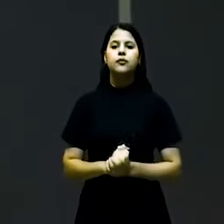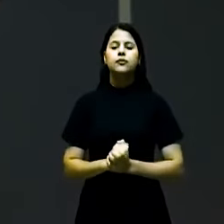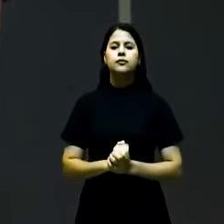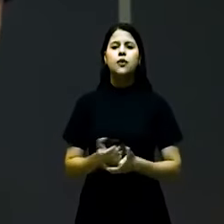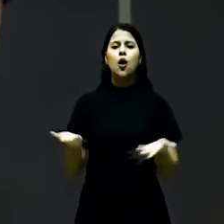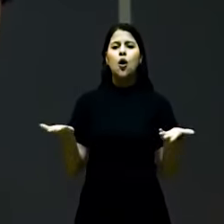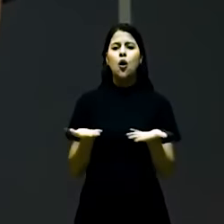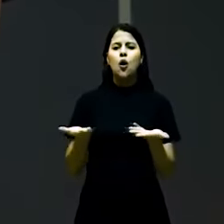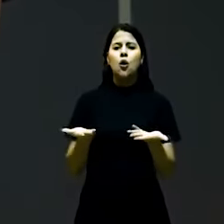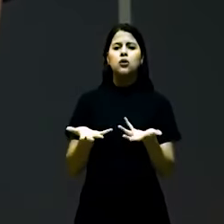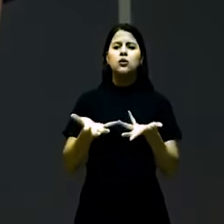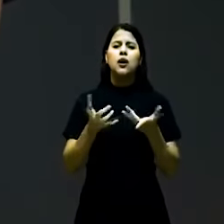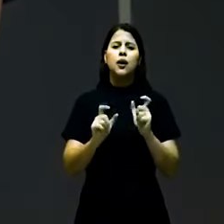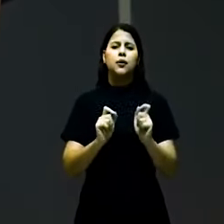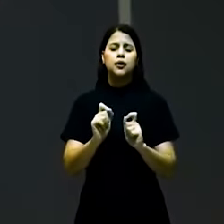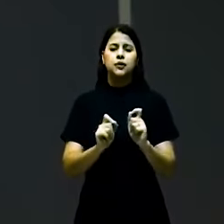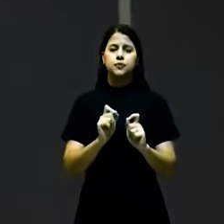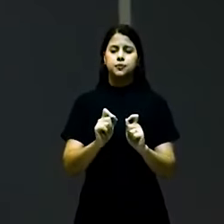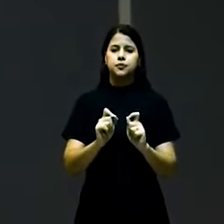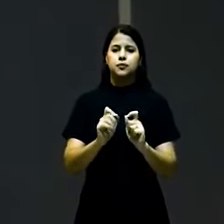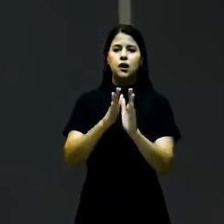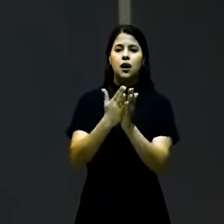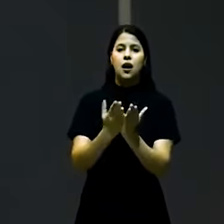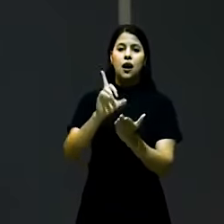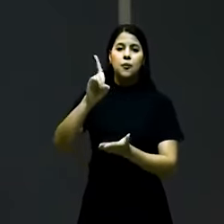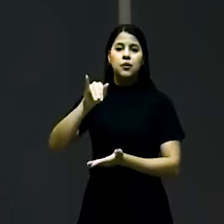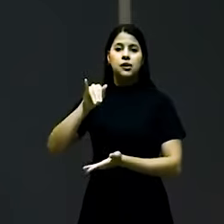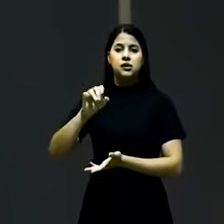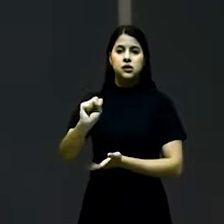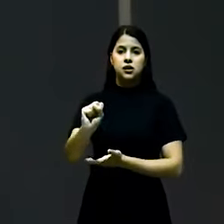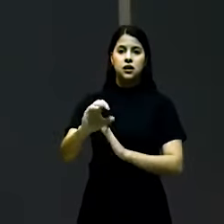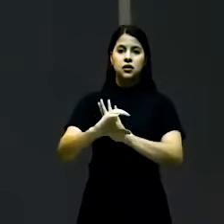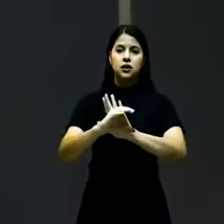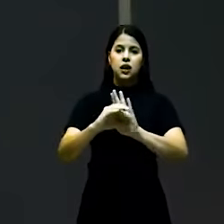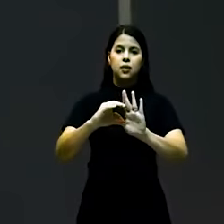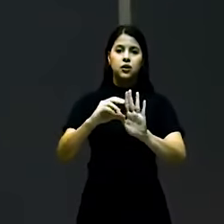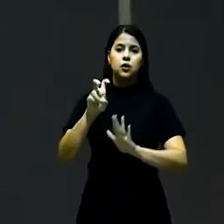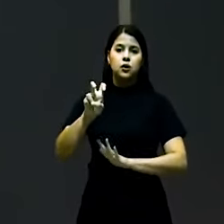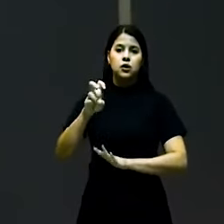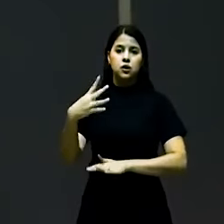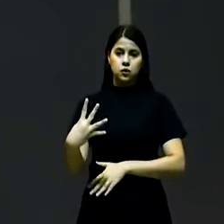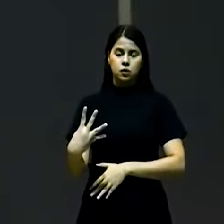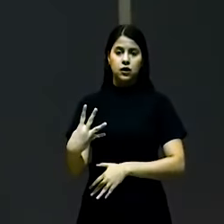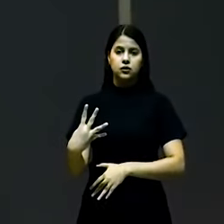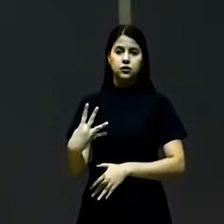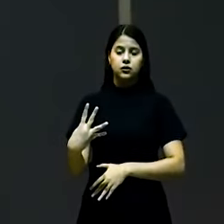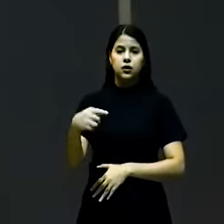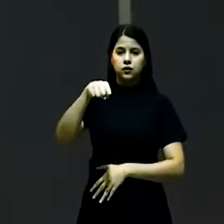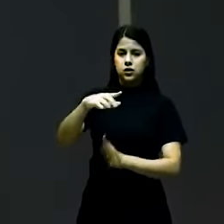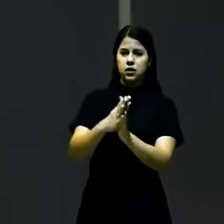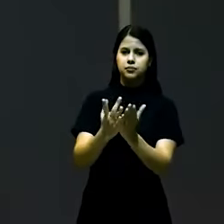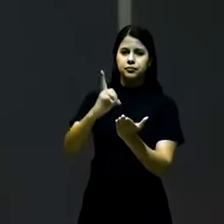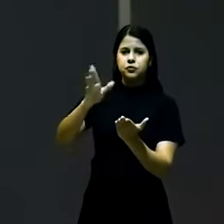no capítulo 54 do livro de Isaías. Abra sua Bíblia comigo. Quem está